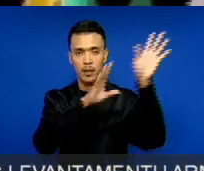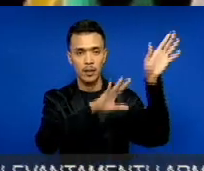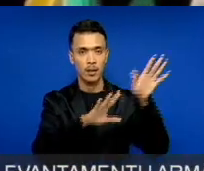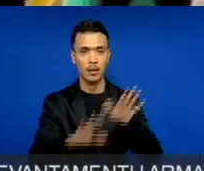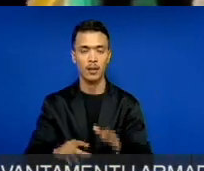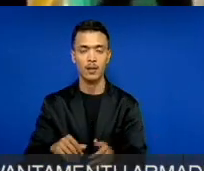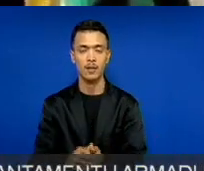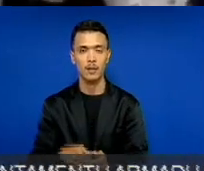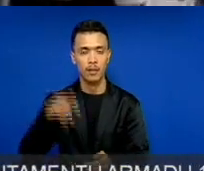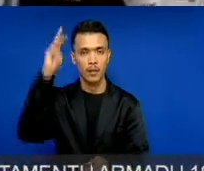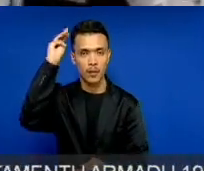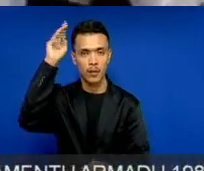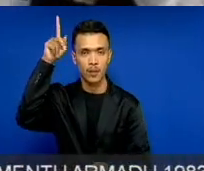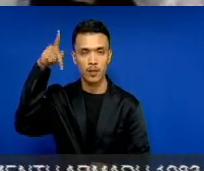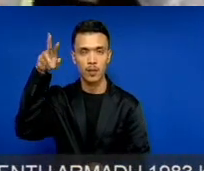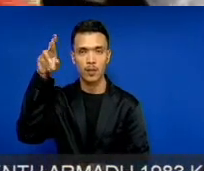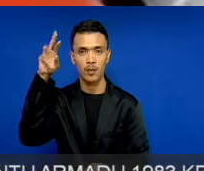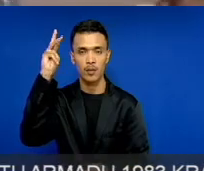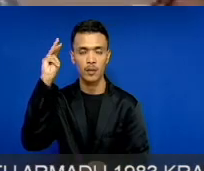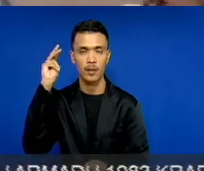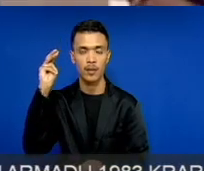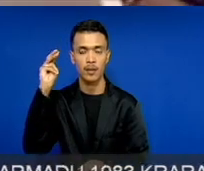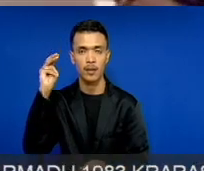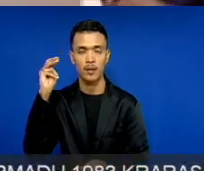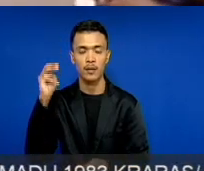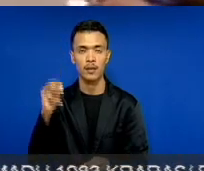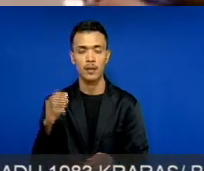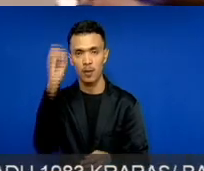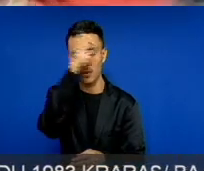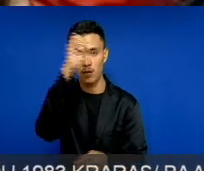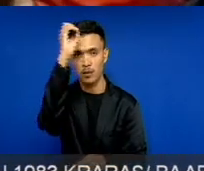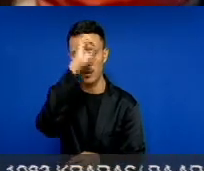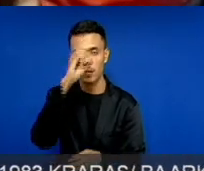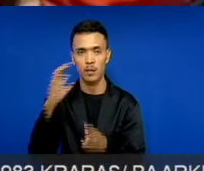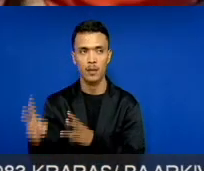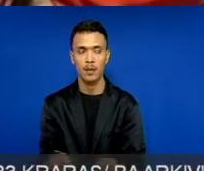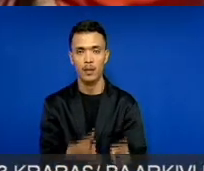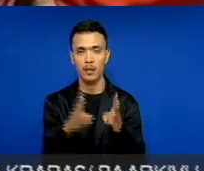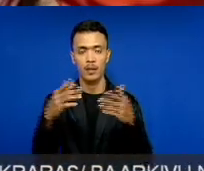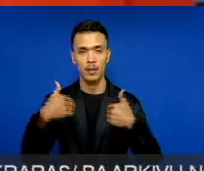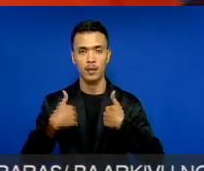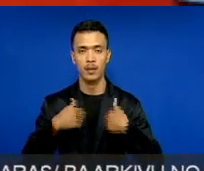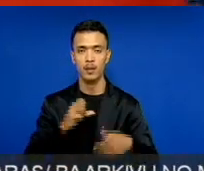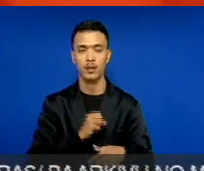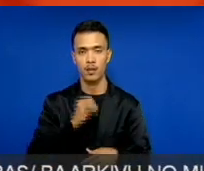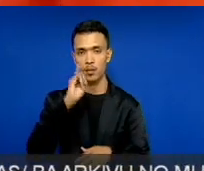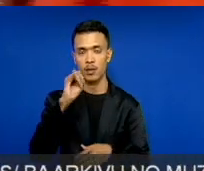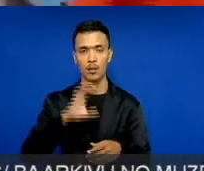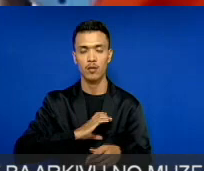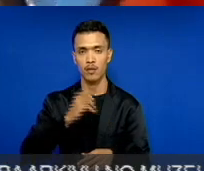Ministro Petróleo no Recurso Minerais Francisco Monteiro durante observa autoestrada Iha Suai Covalima